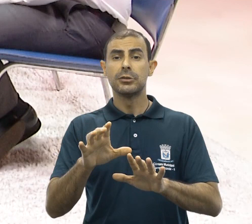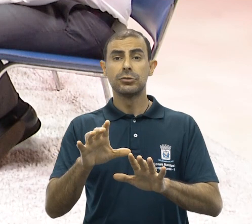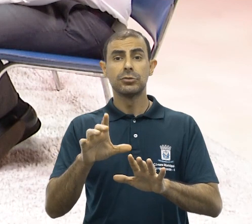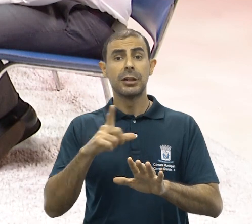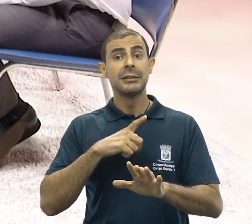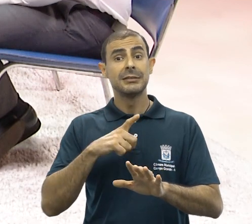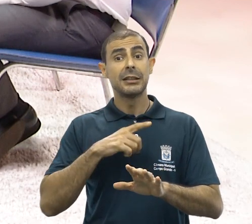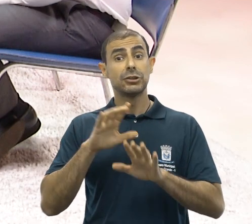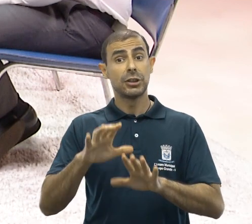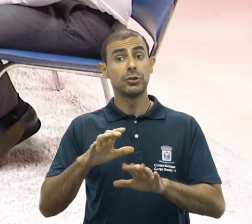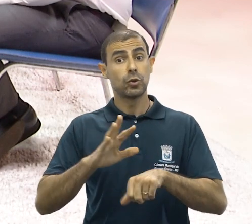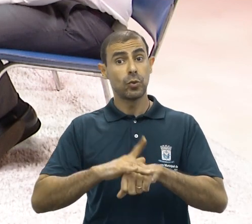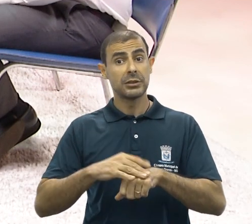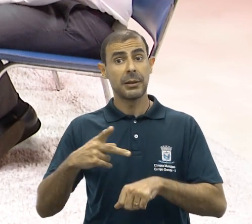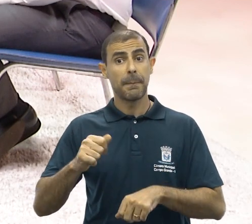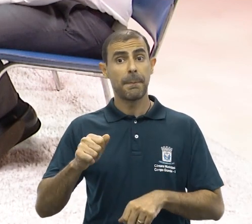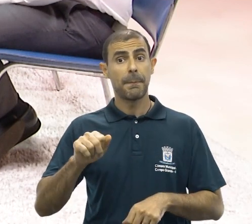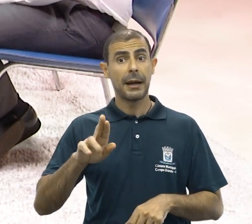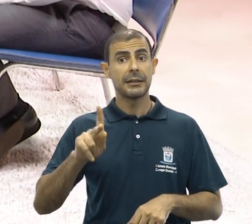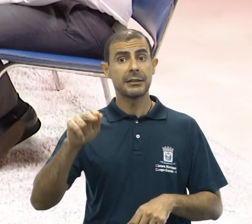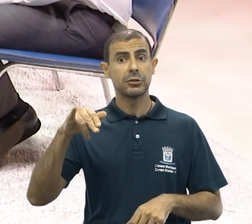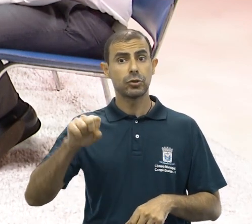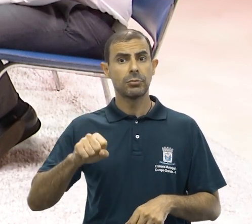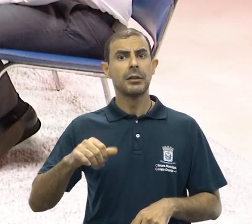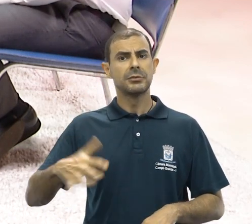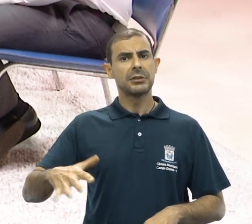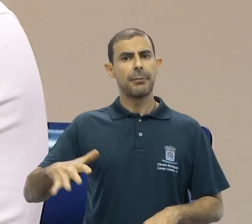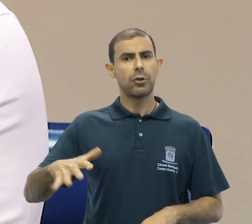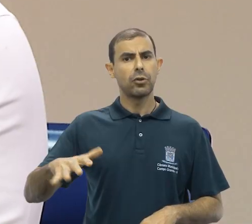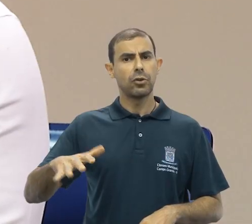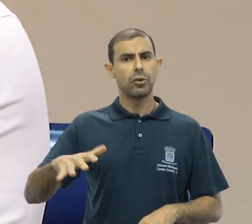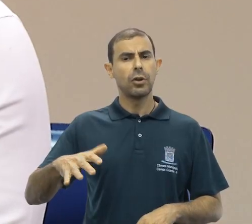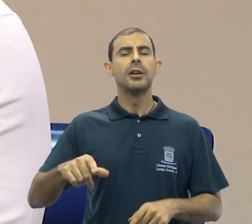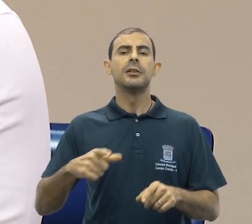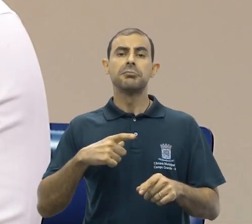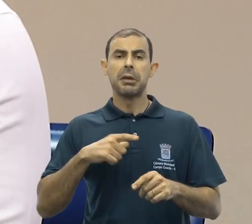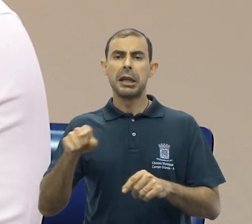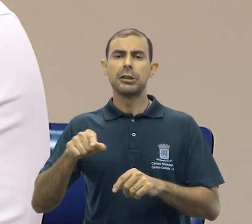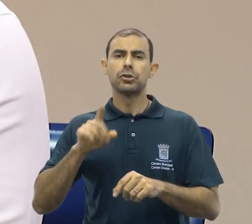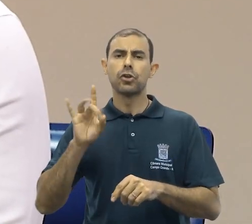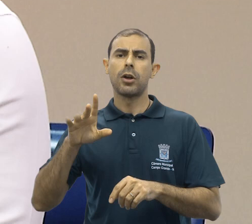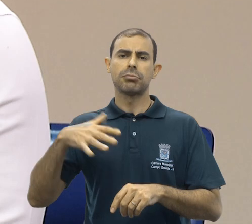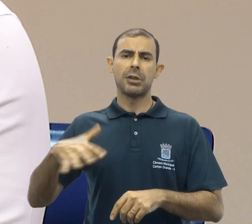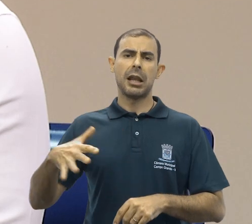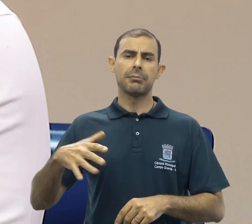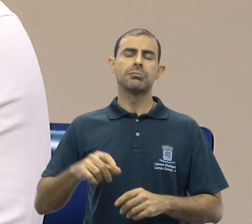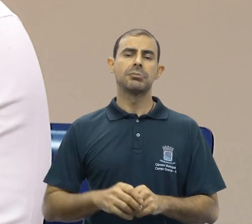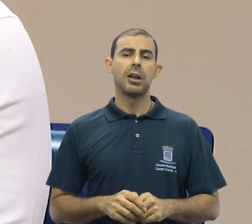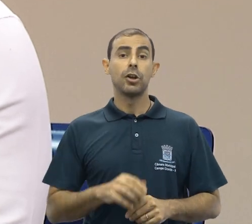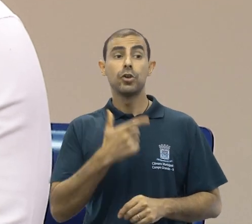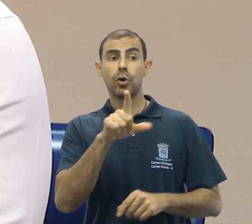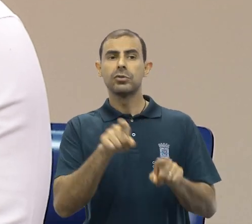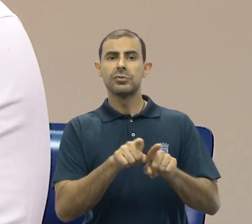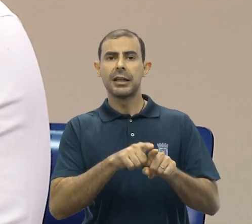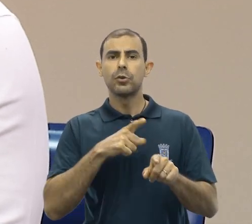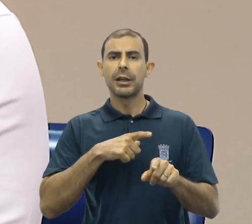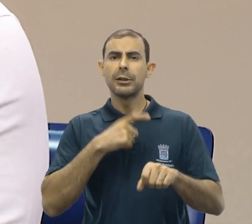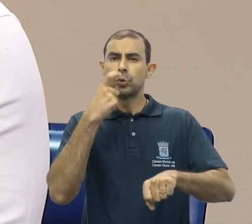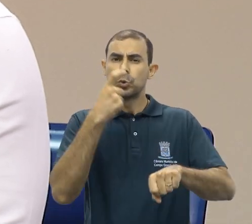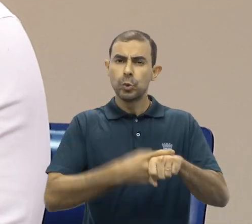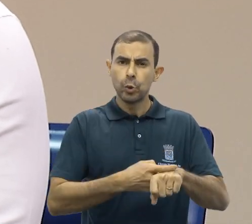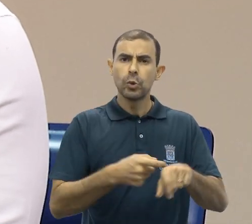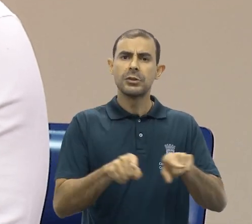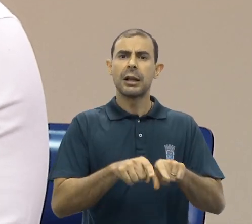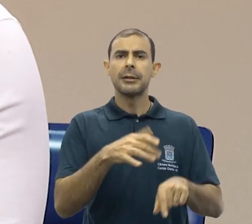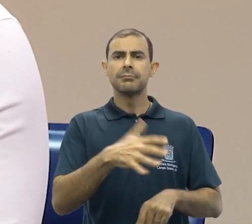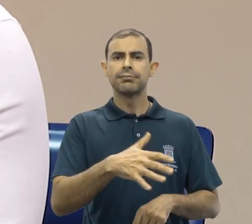tremulante, que o paciente anda normalmente e tal, ele só treme. E existe a forma rígida cinética, que talvez seja a mais evidente e mais